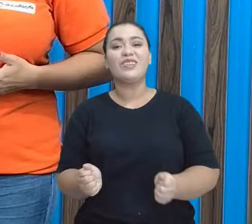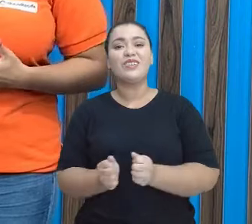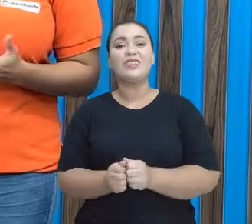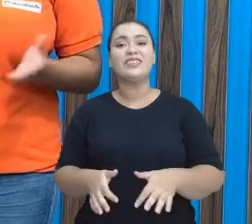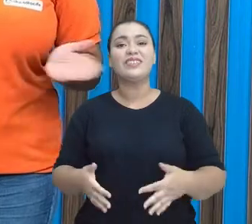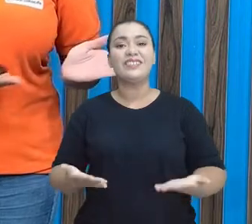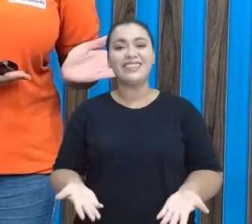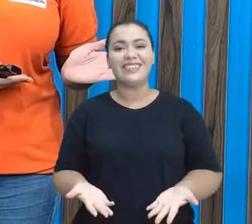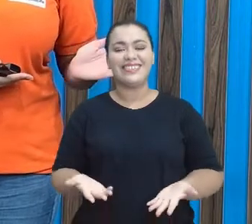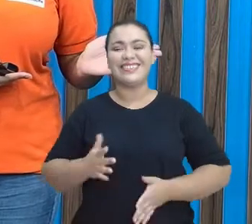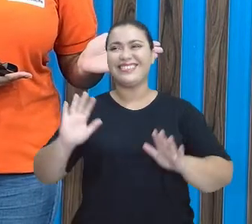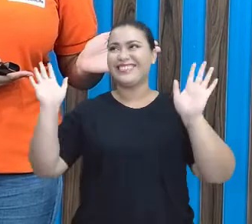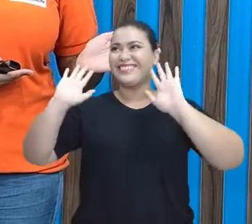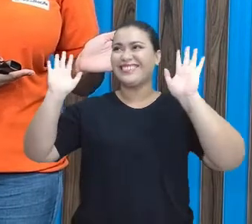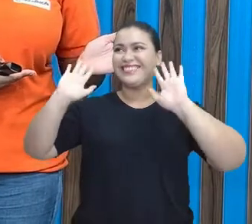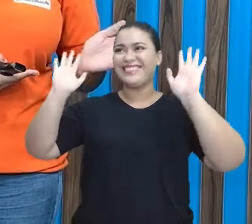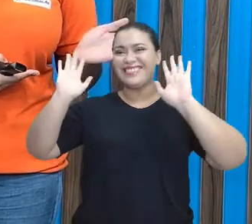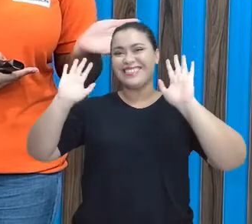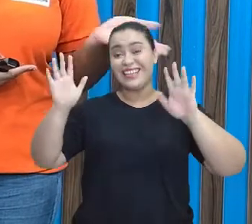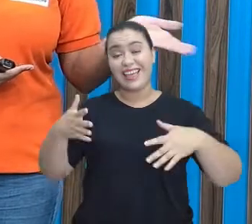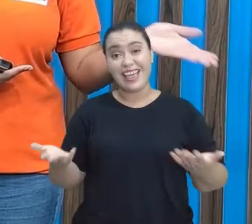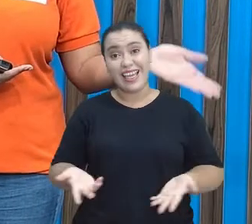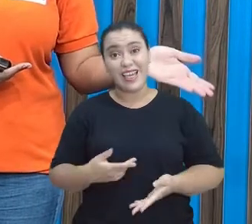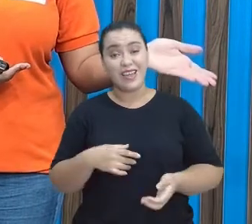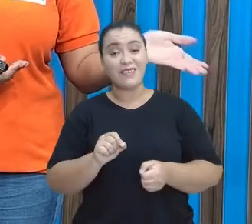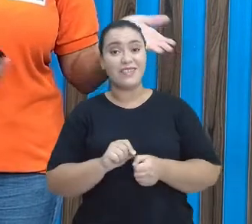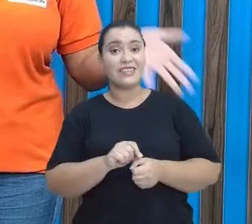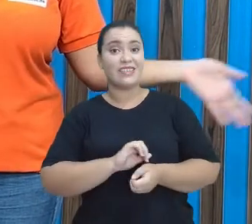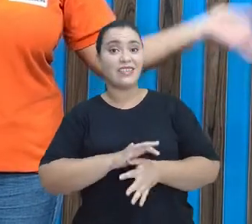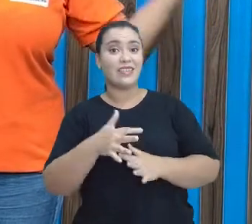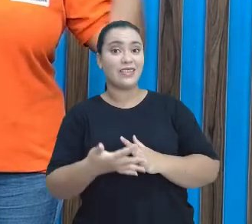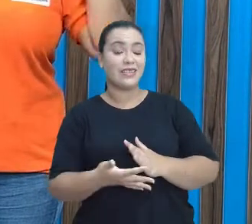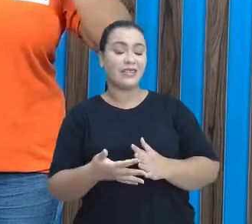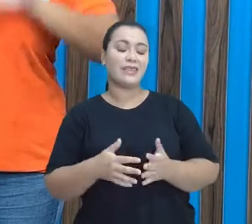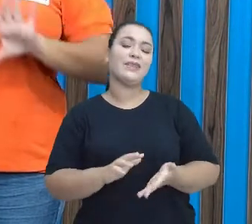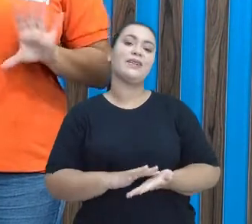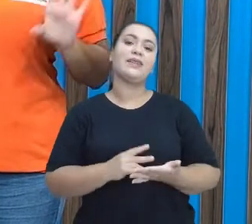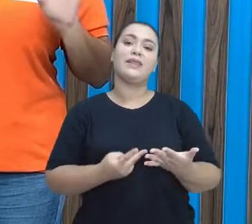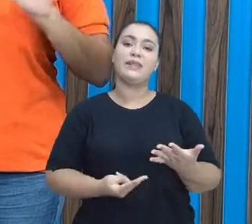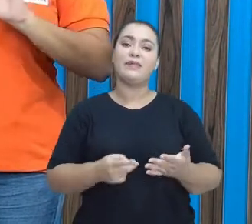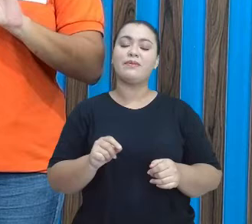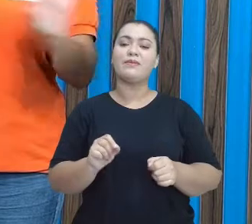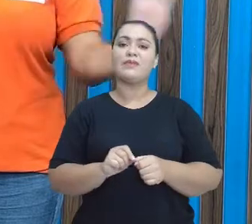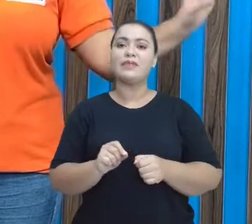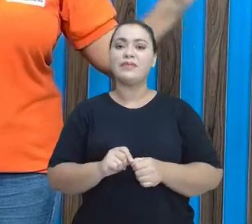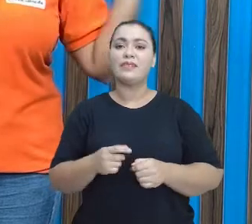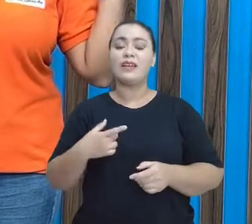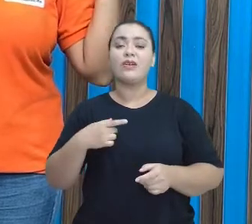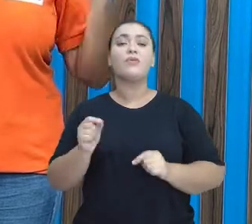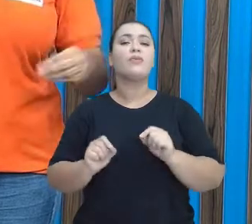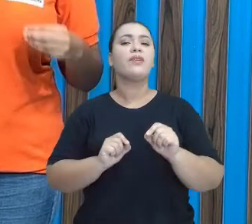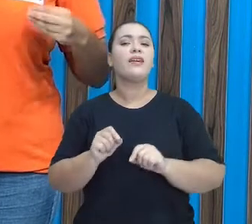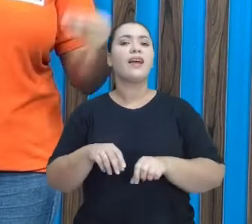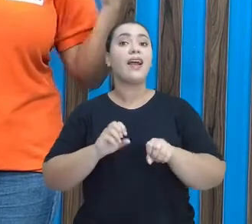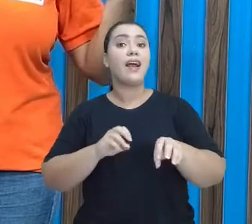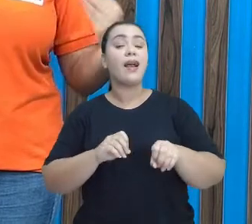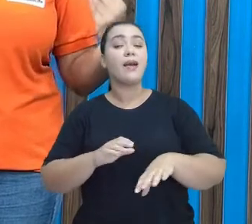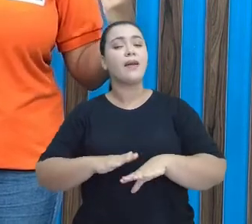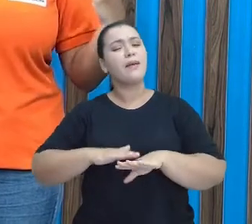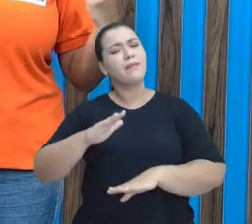acompanha? Gisela, que fará nossa tradução para Libras, o que torna nossas aulas muito, mas muito